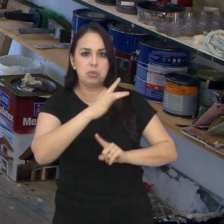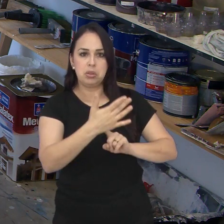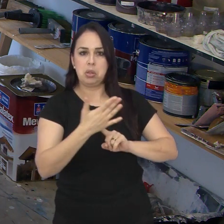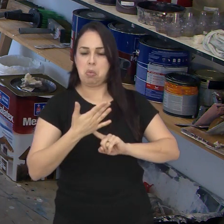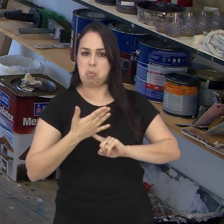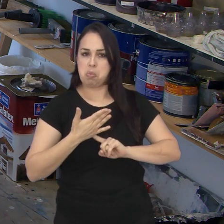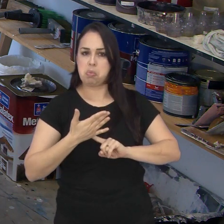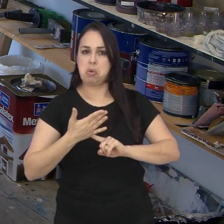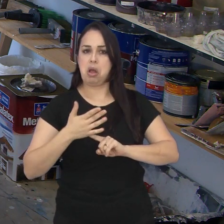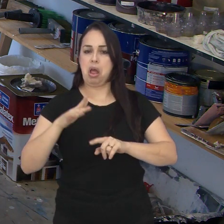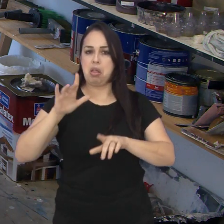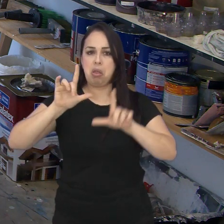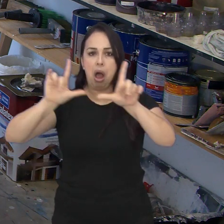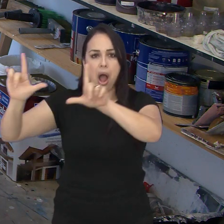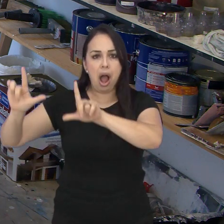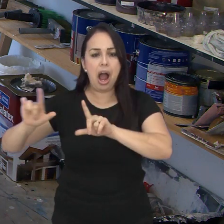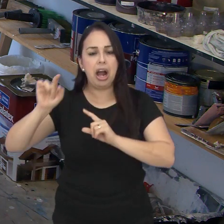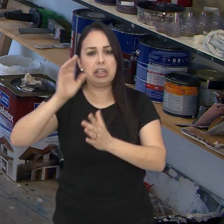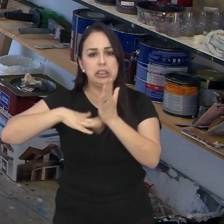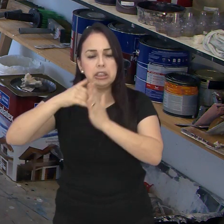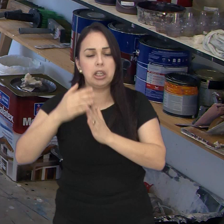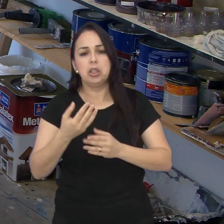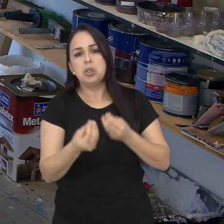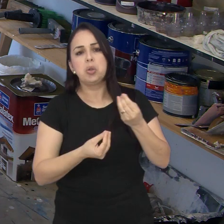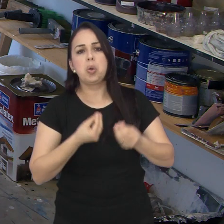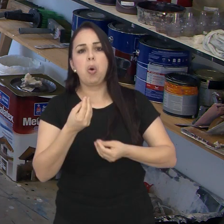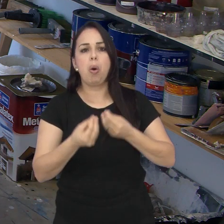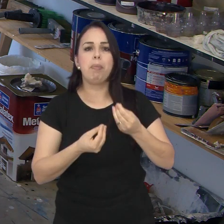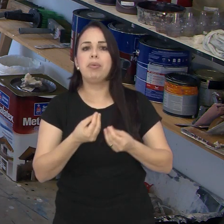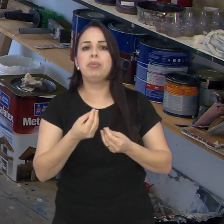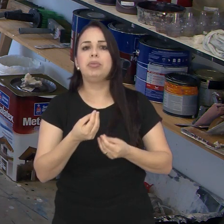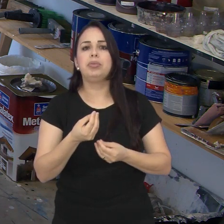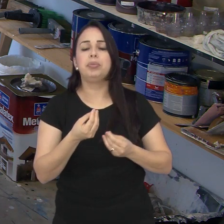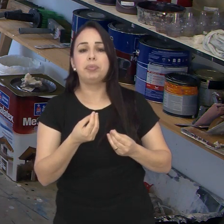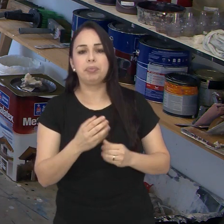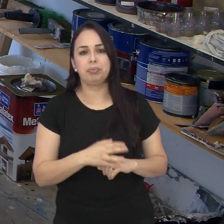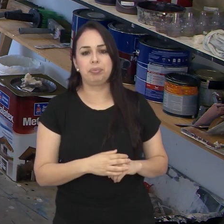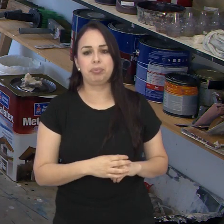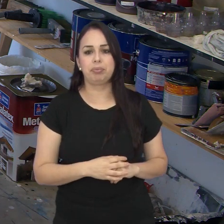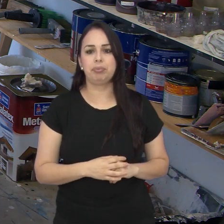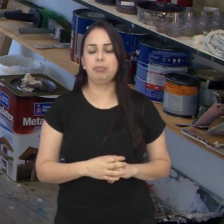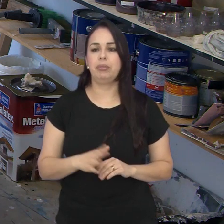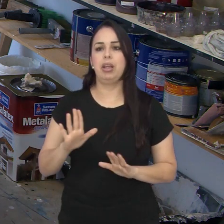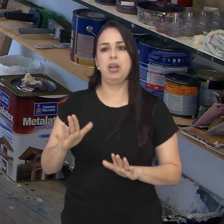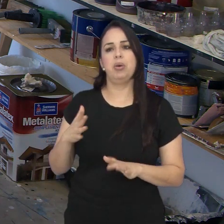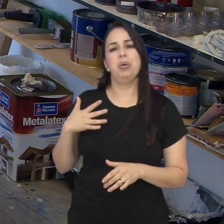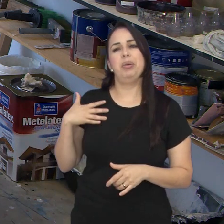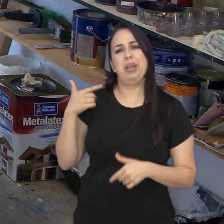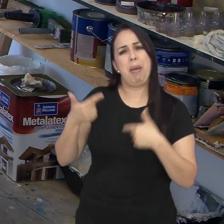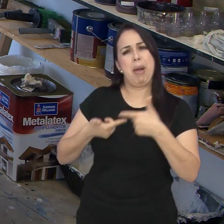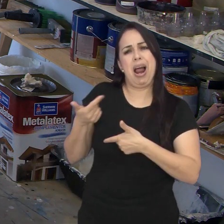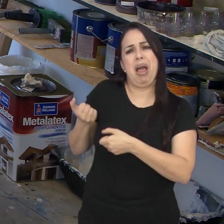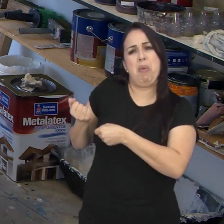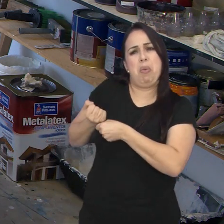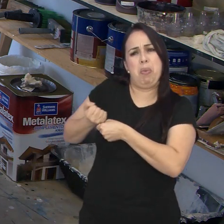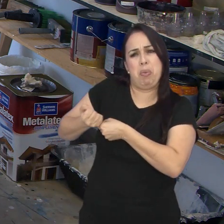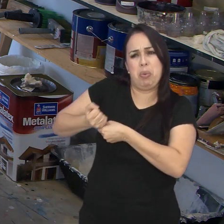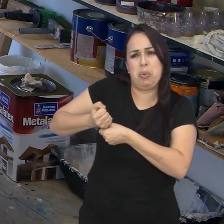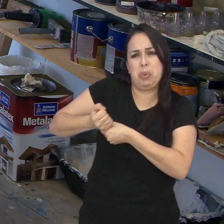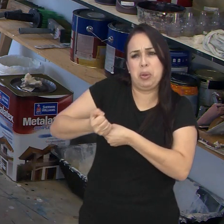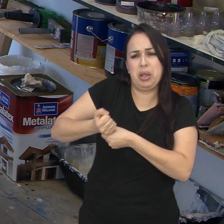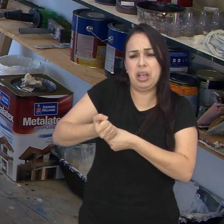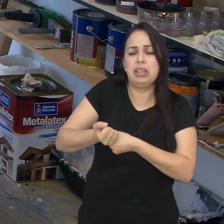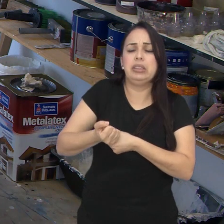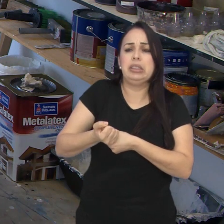assim, uma artista consolidada. Como que foi, e o seu nome é conhecido? Eu trabalho há muito tempo já, né? Então